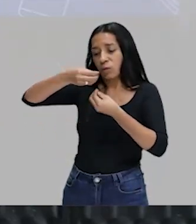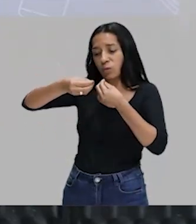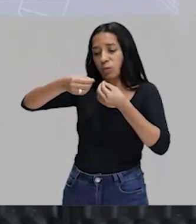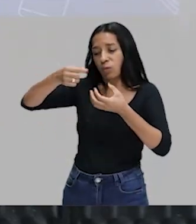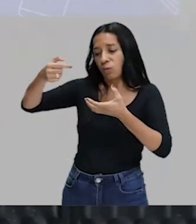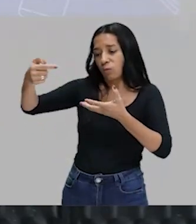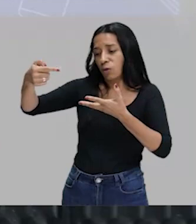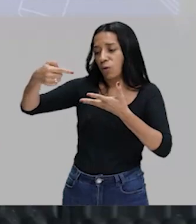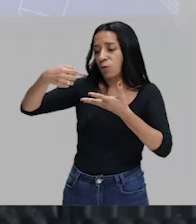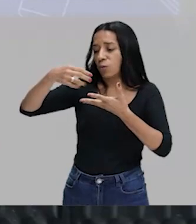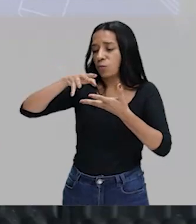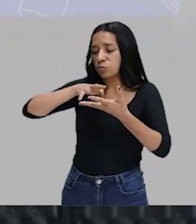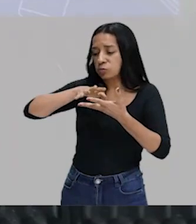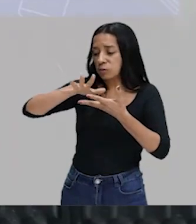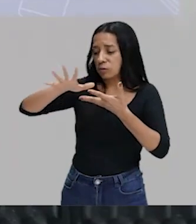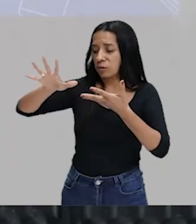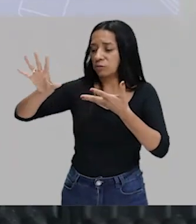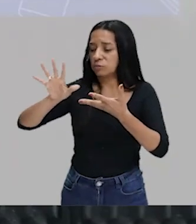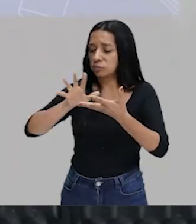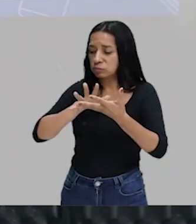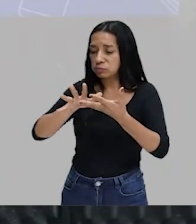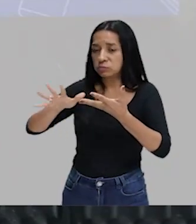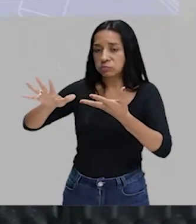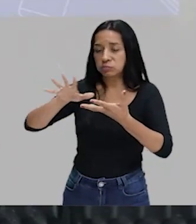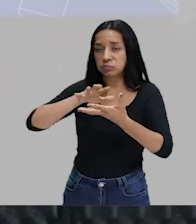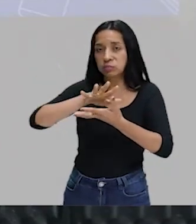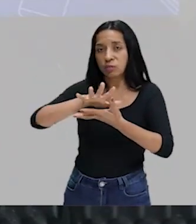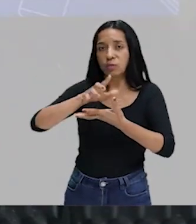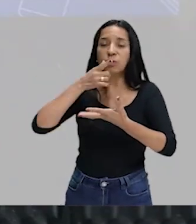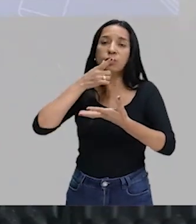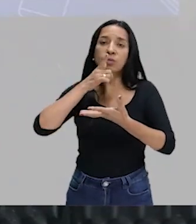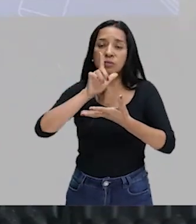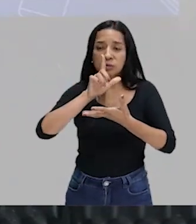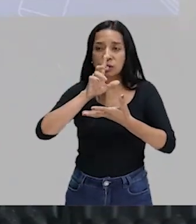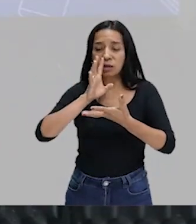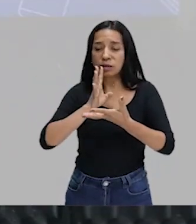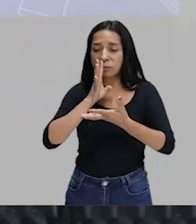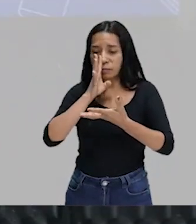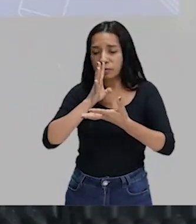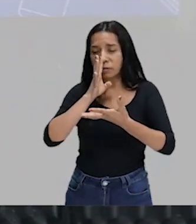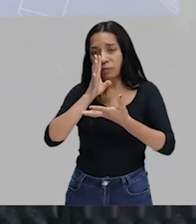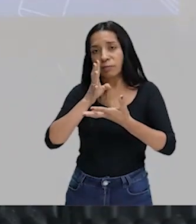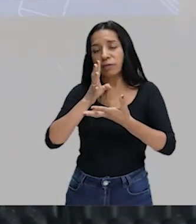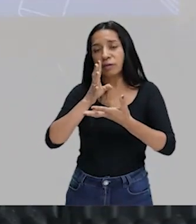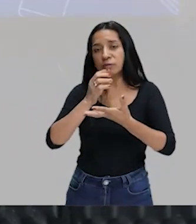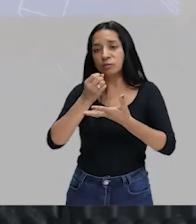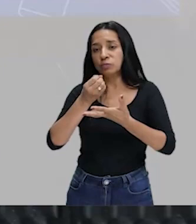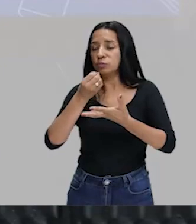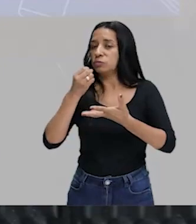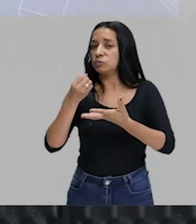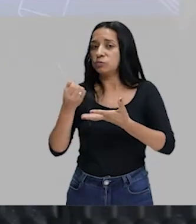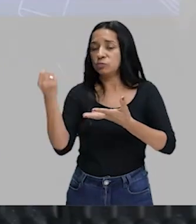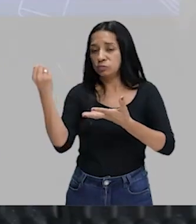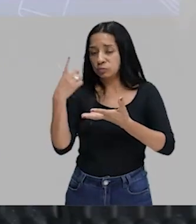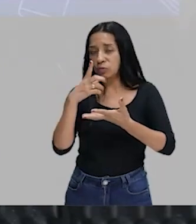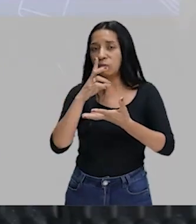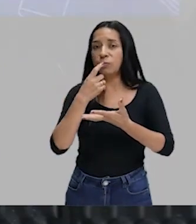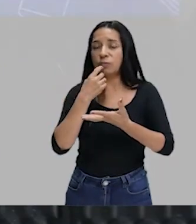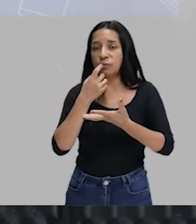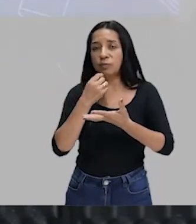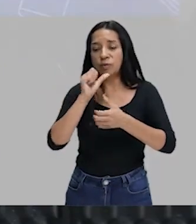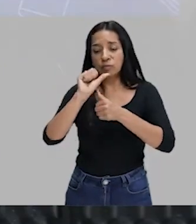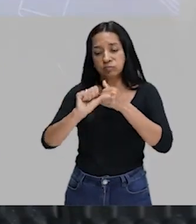atmosfera, tá certo? Mas a gente consegue perceber esse desvio já do Sol para o vermelho, tá certo?